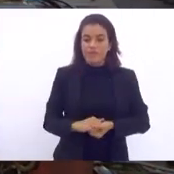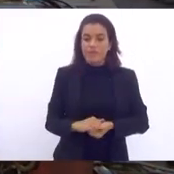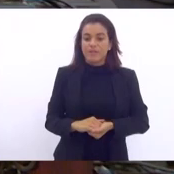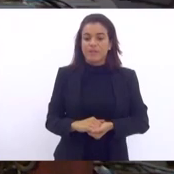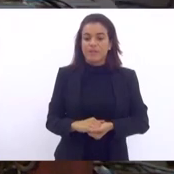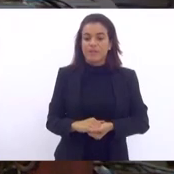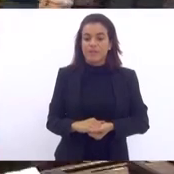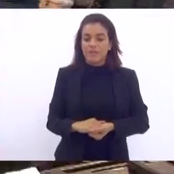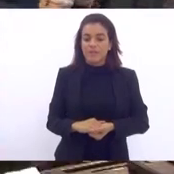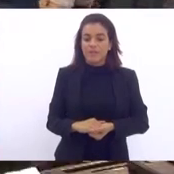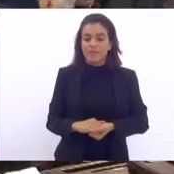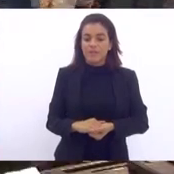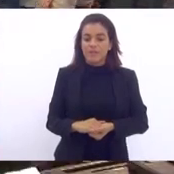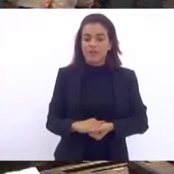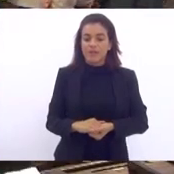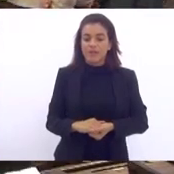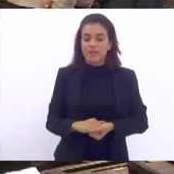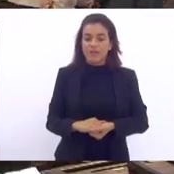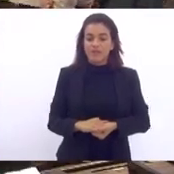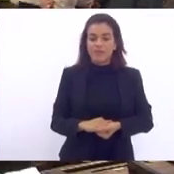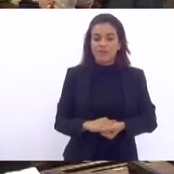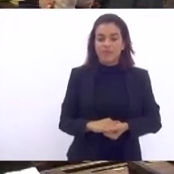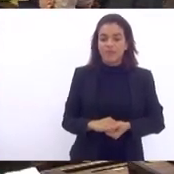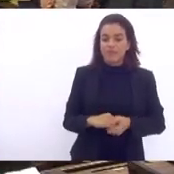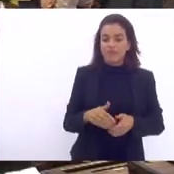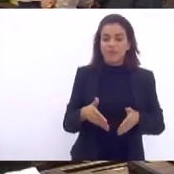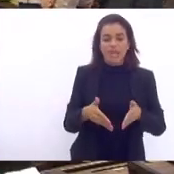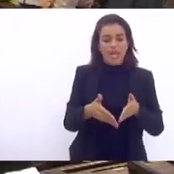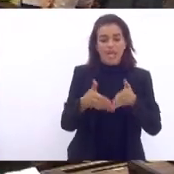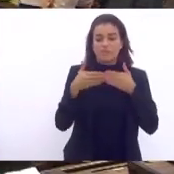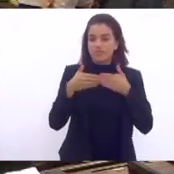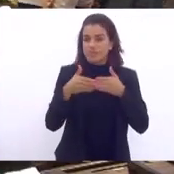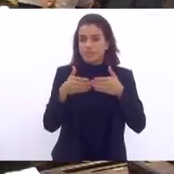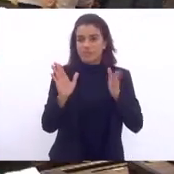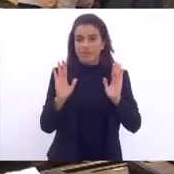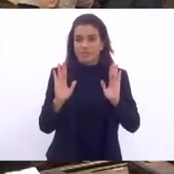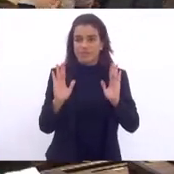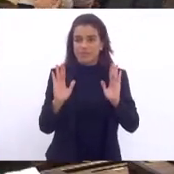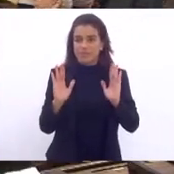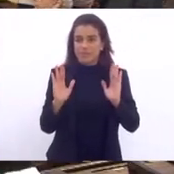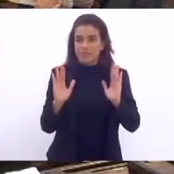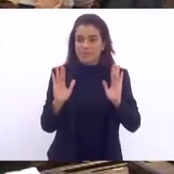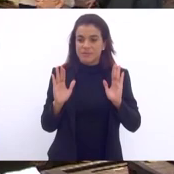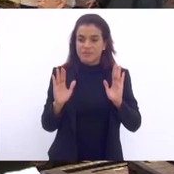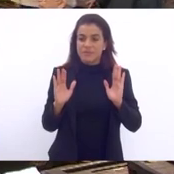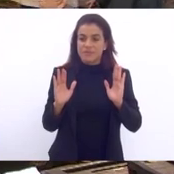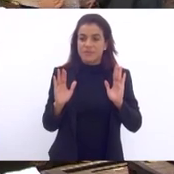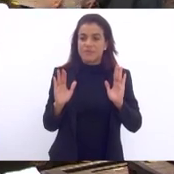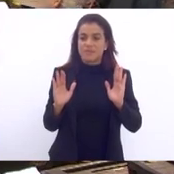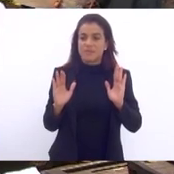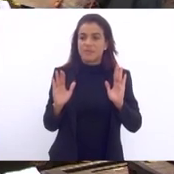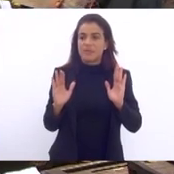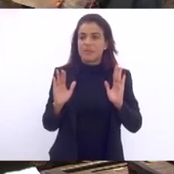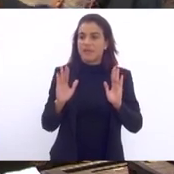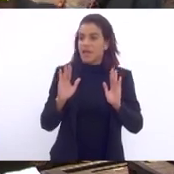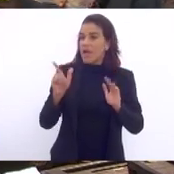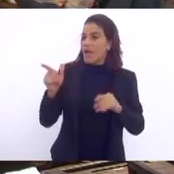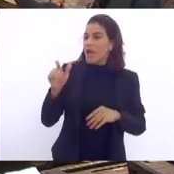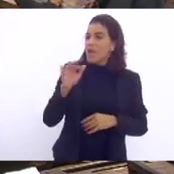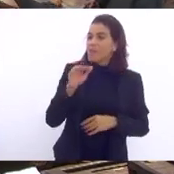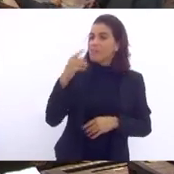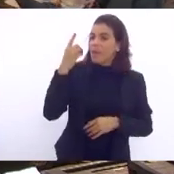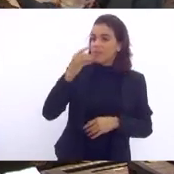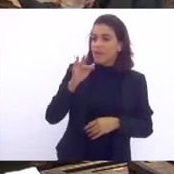Senhor presidente, abstenção. Abstenção, deputado Fábio Silva. Deputado Rosenberg e deputado Felipe Soares.